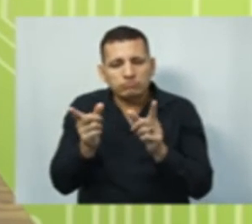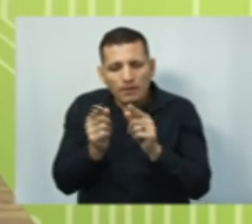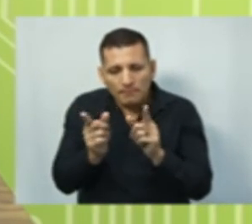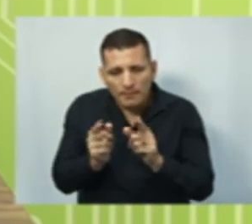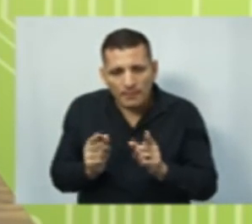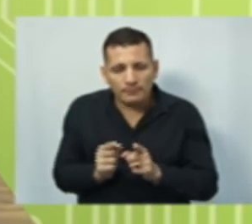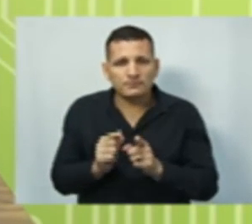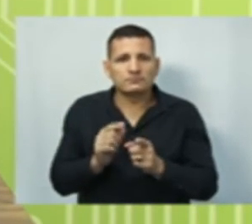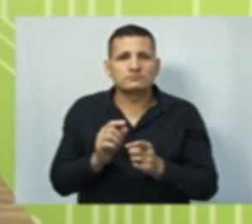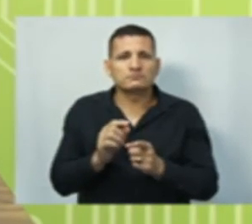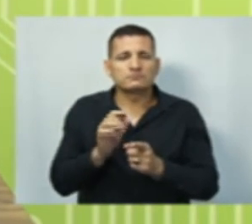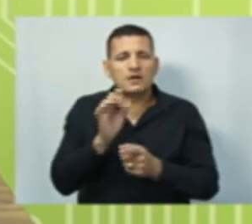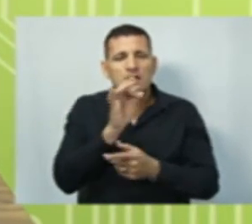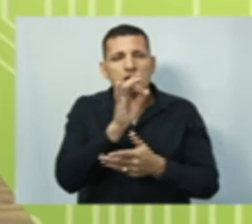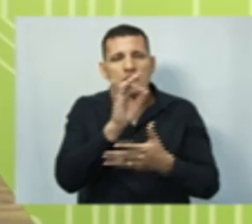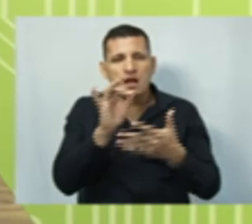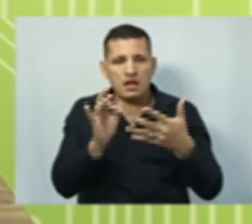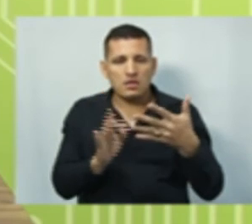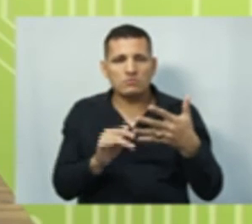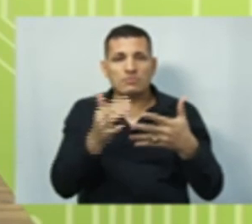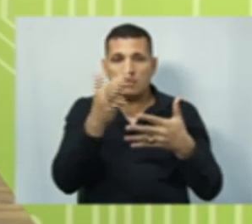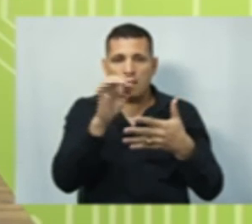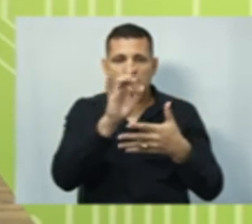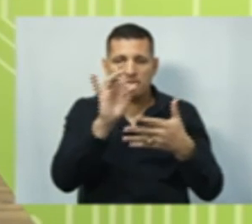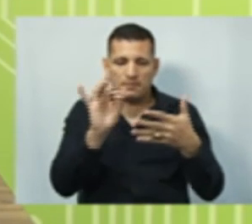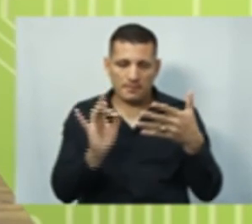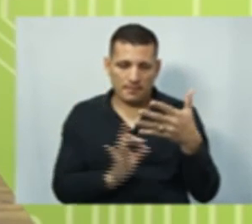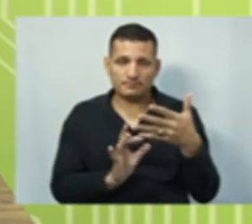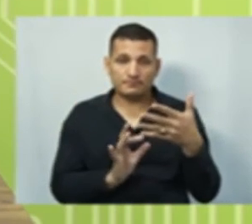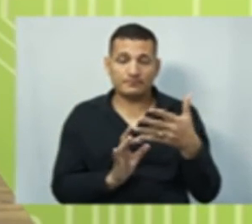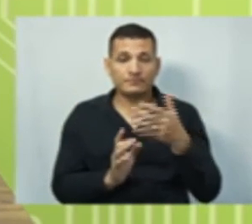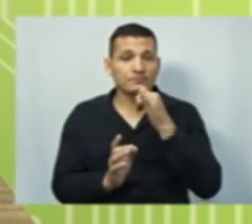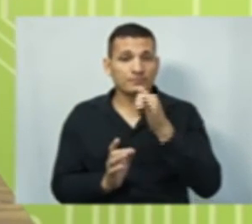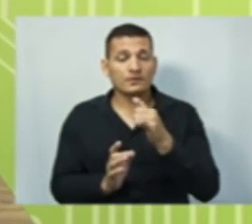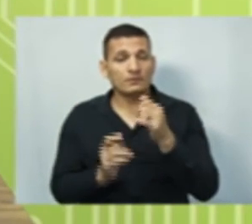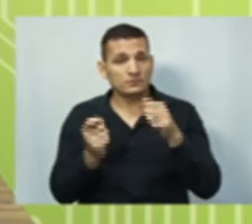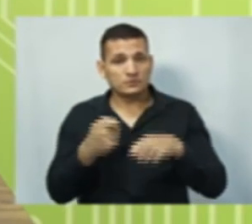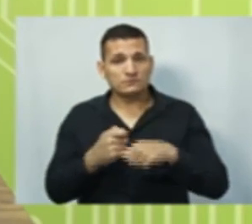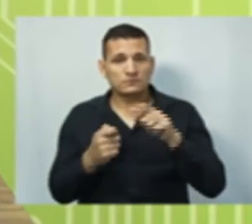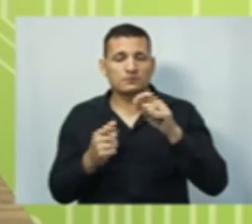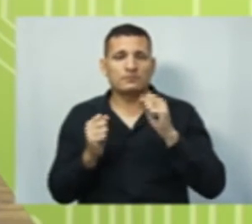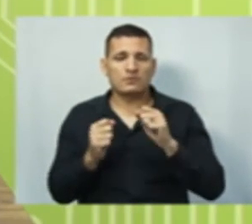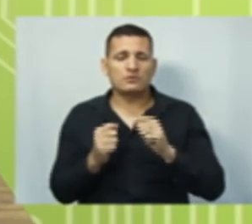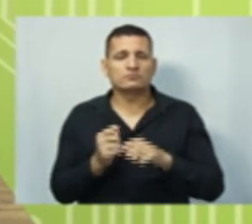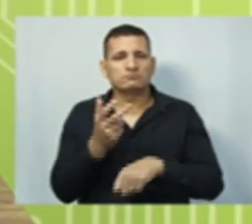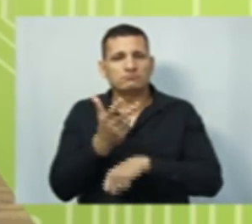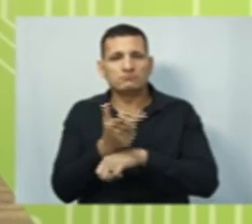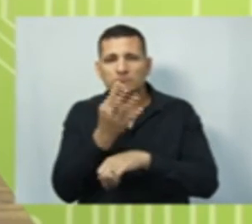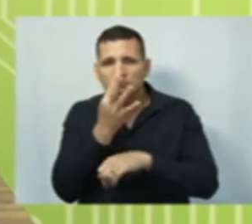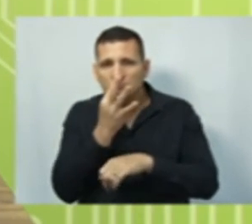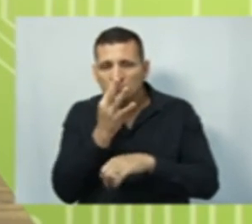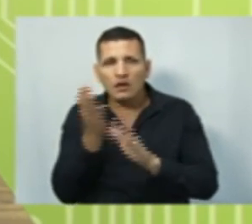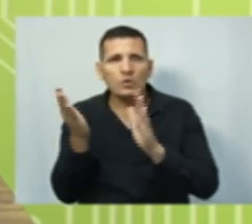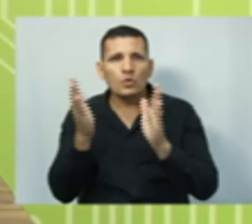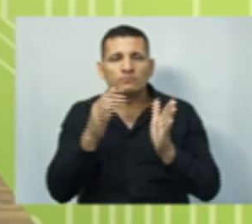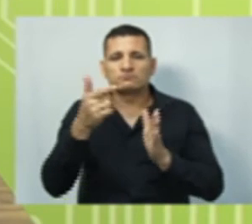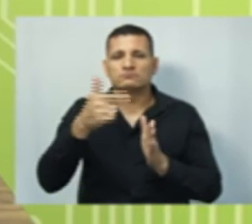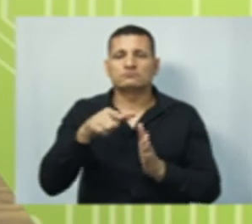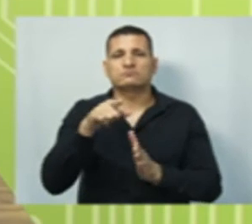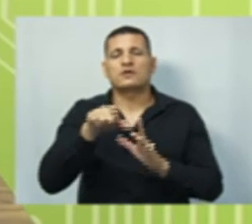da funcionalidade de cada um desses princípios. Se for possível, você pode reassistir essa aula, que vai ficar disponível no